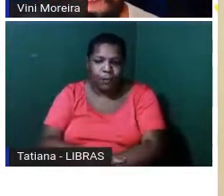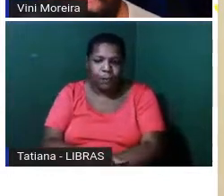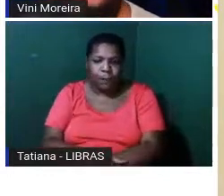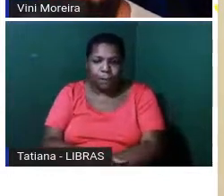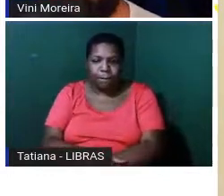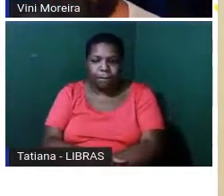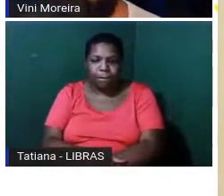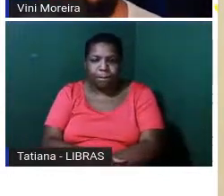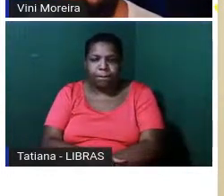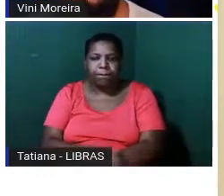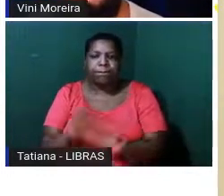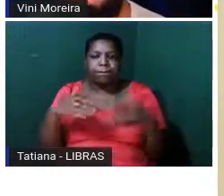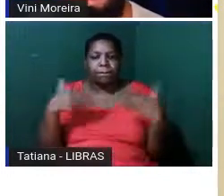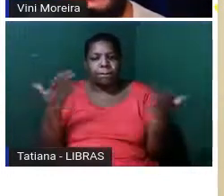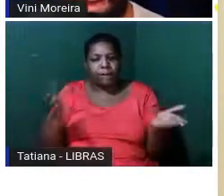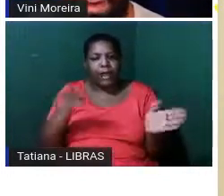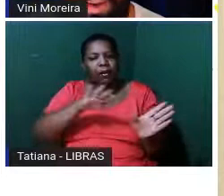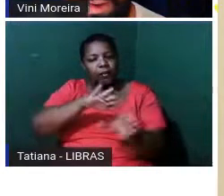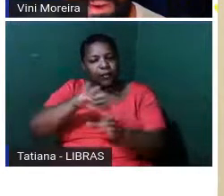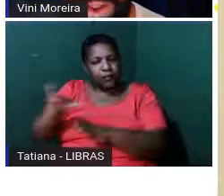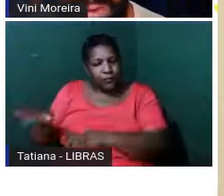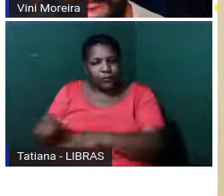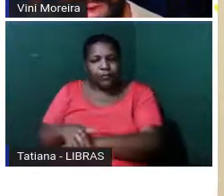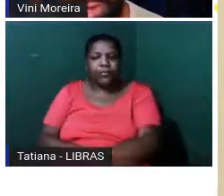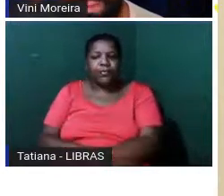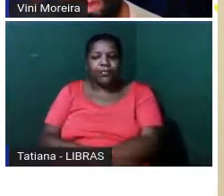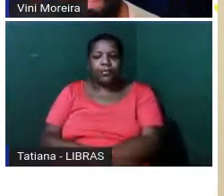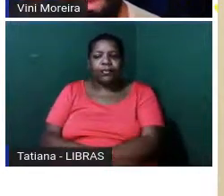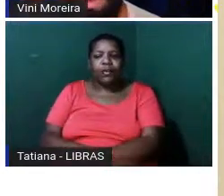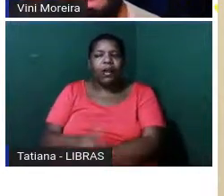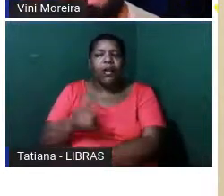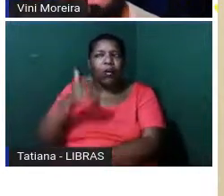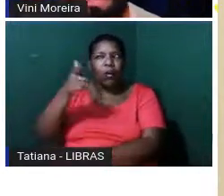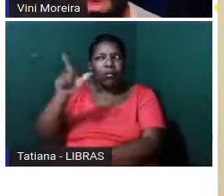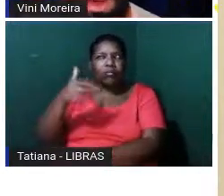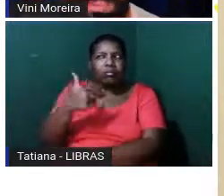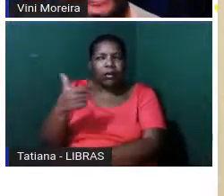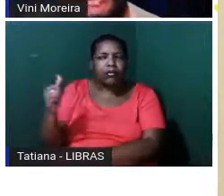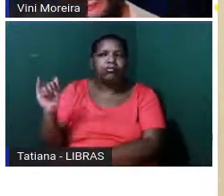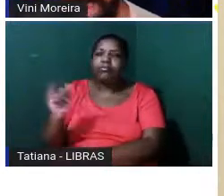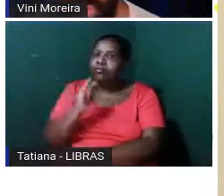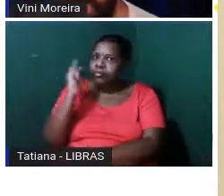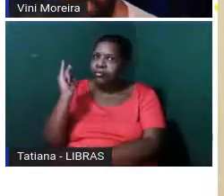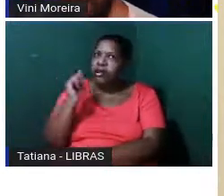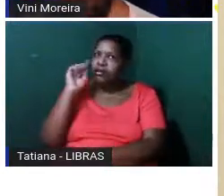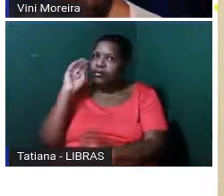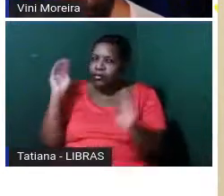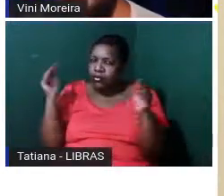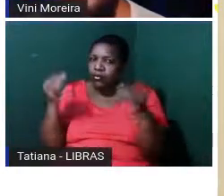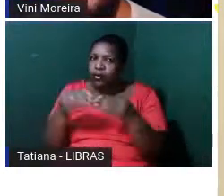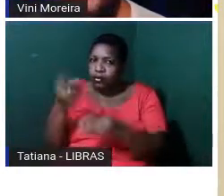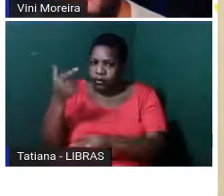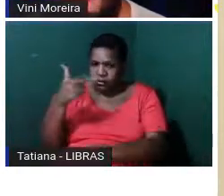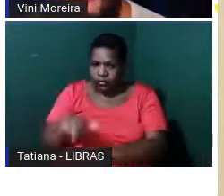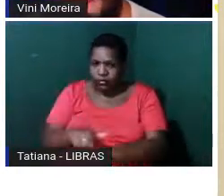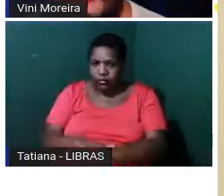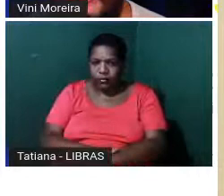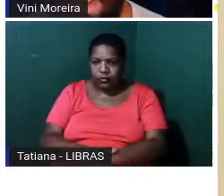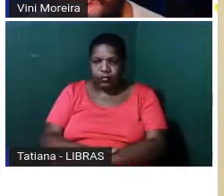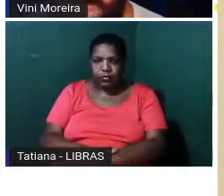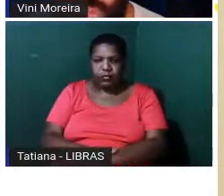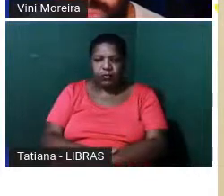e enfim e outra coisa que eu acho muito importante frisar de novo